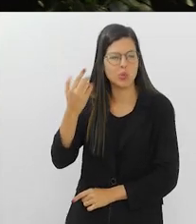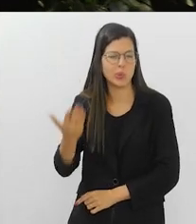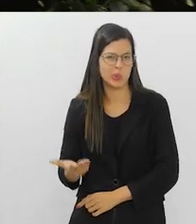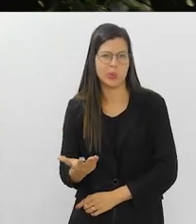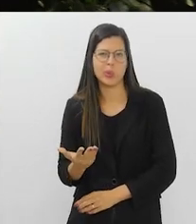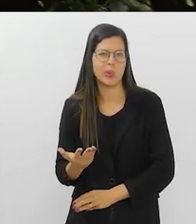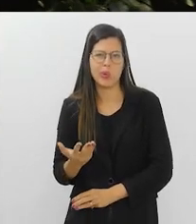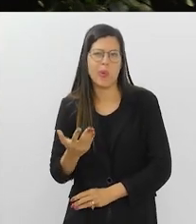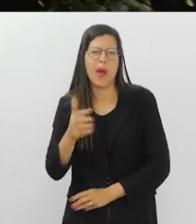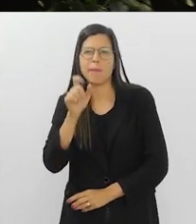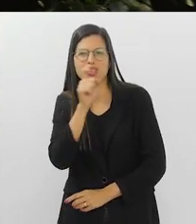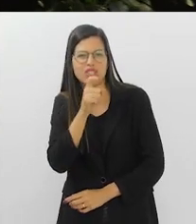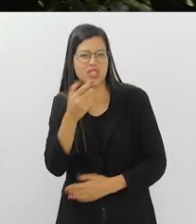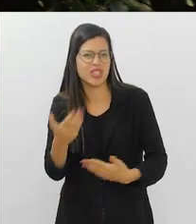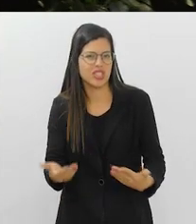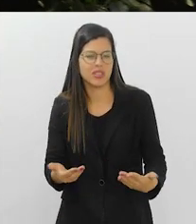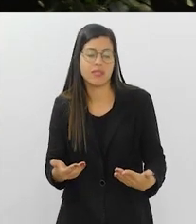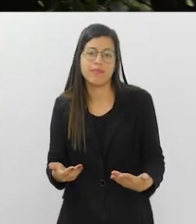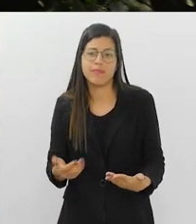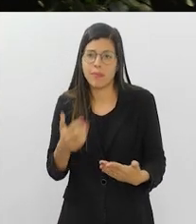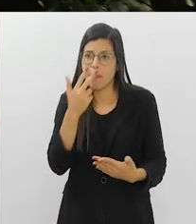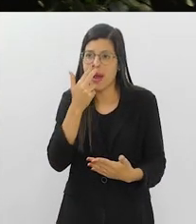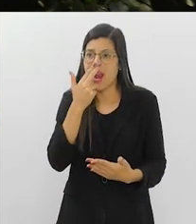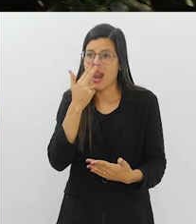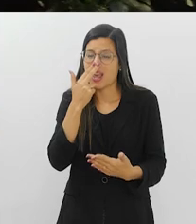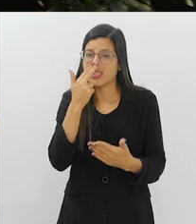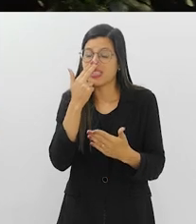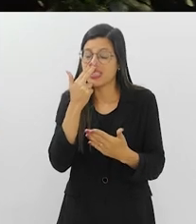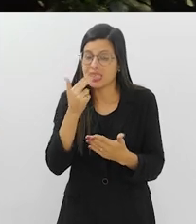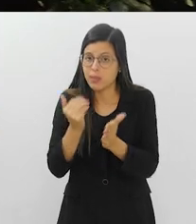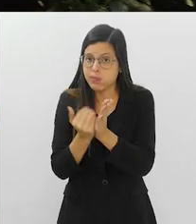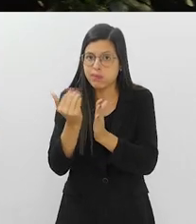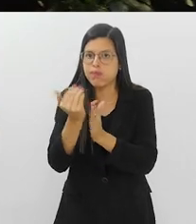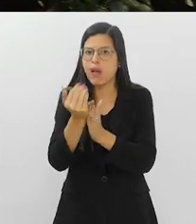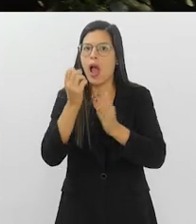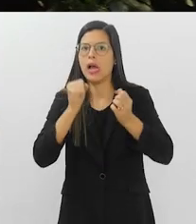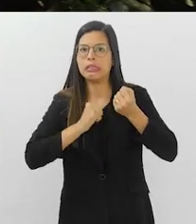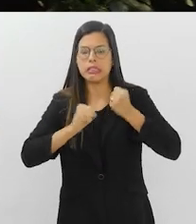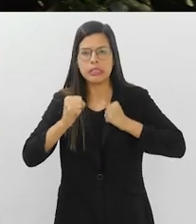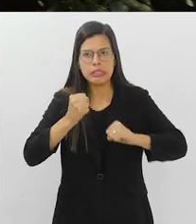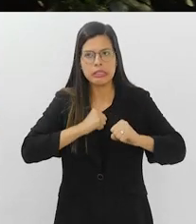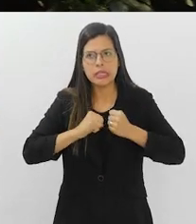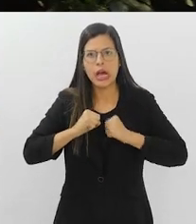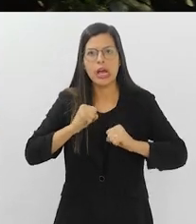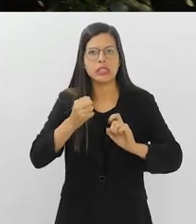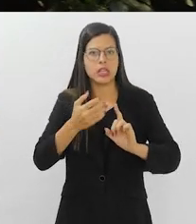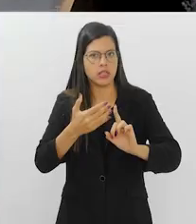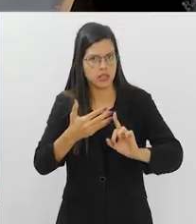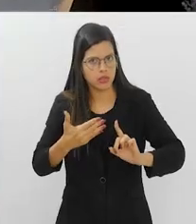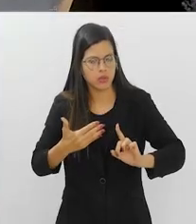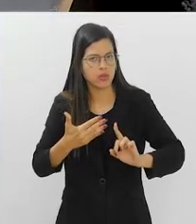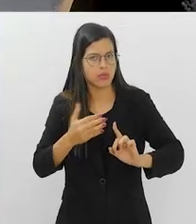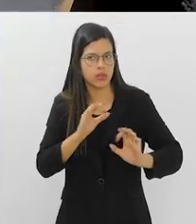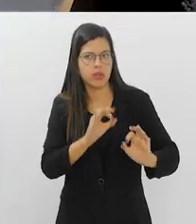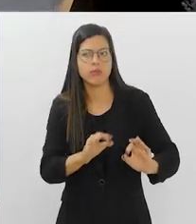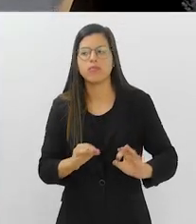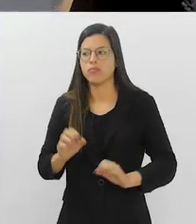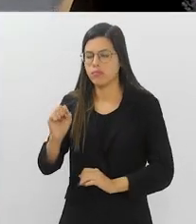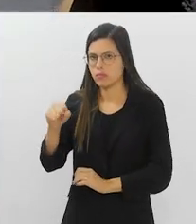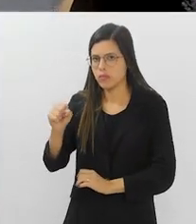Isso daí ainda aumenta mais ainda essa ansiedade, enfim, a própria síndrome, né? O que a gente chama de uma